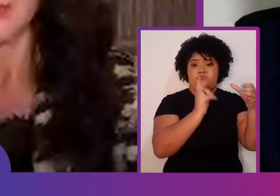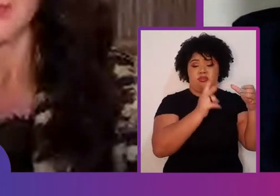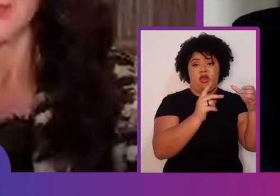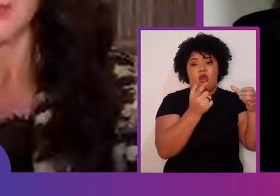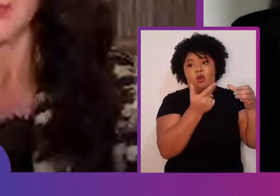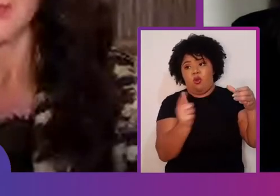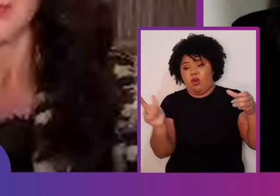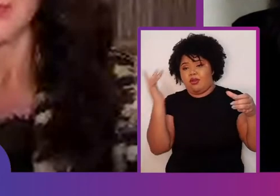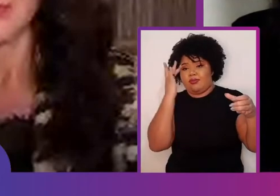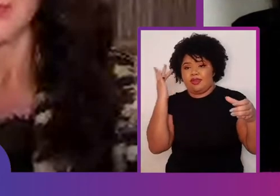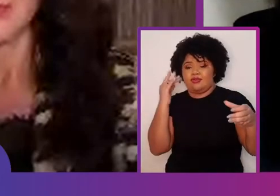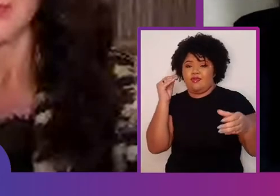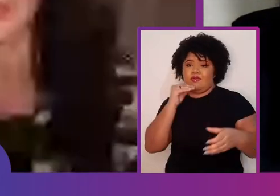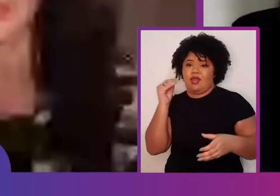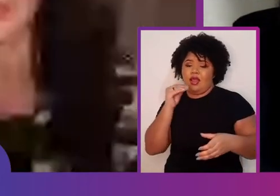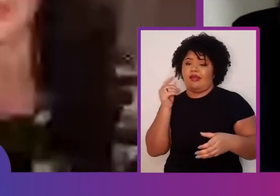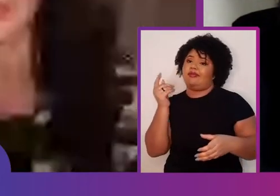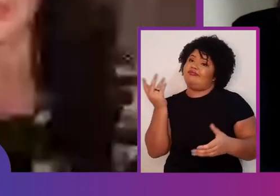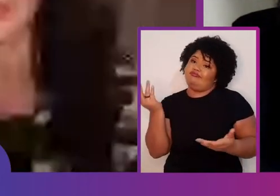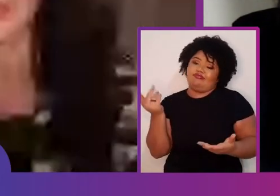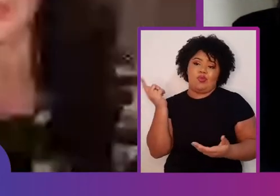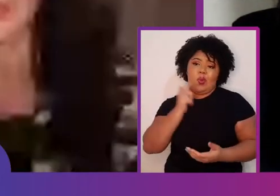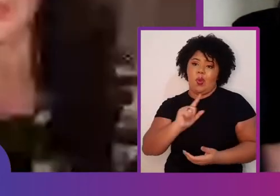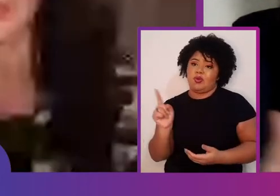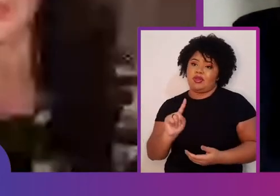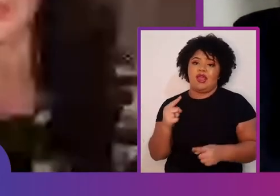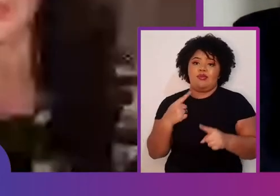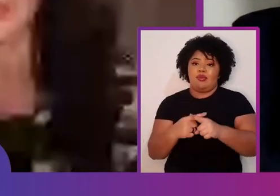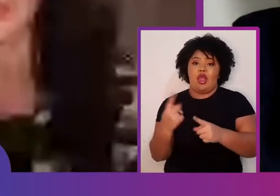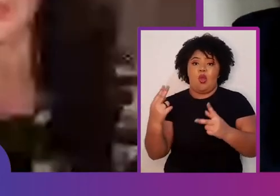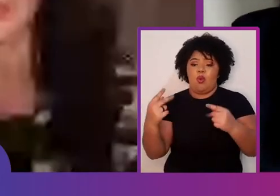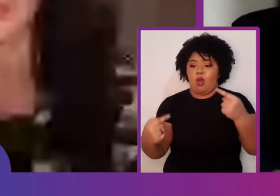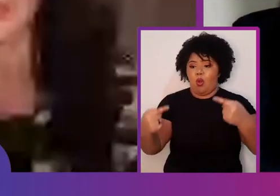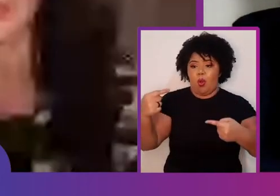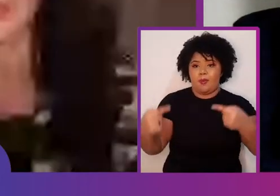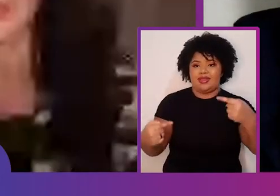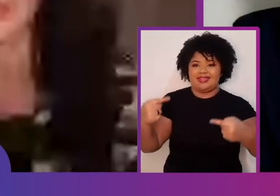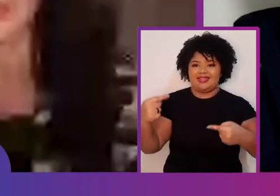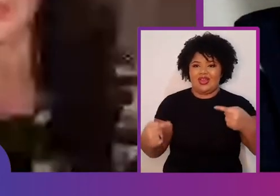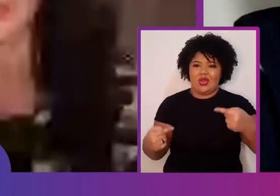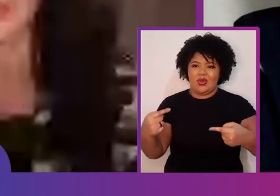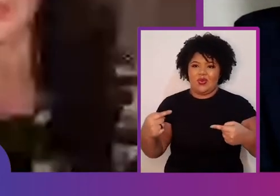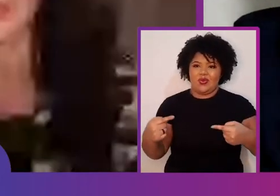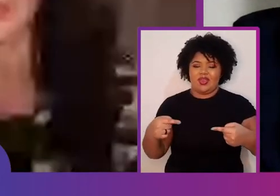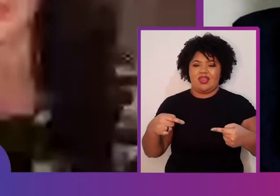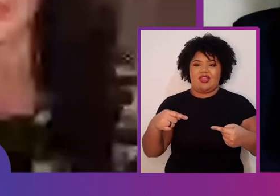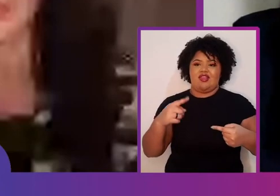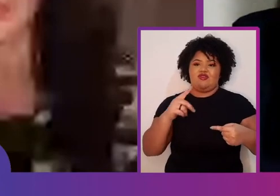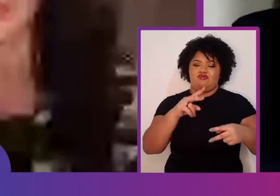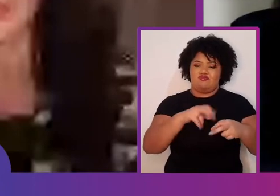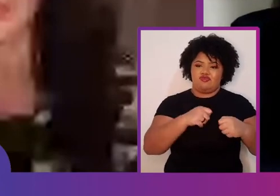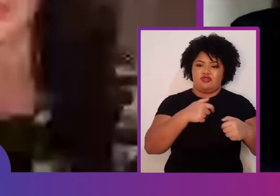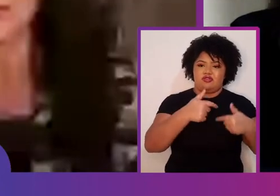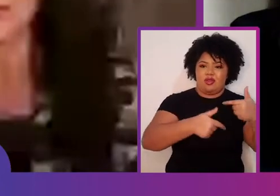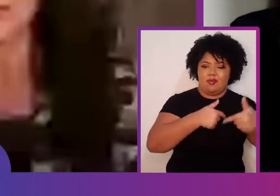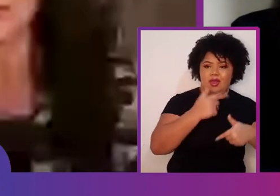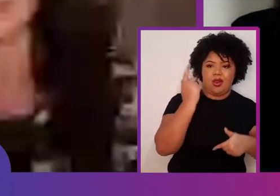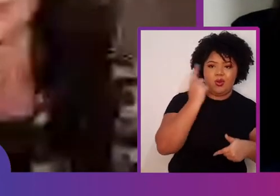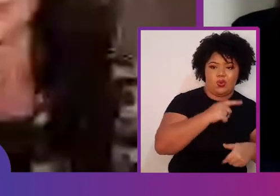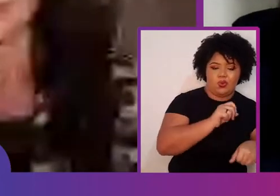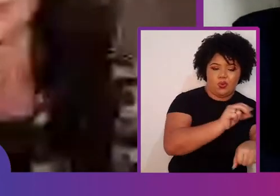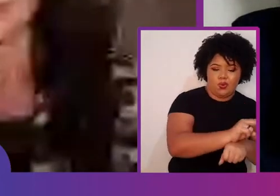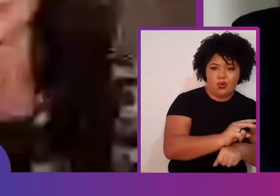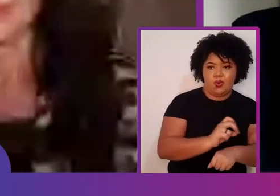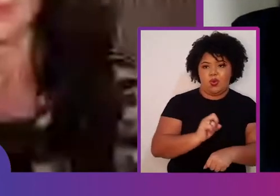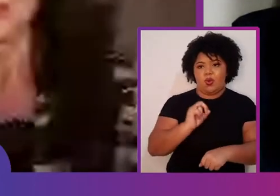pessoas vençam e outras não, porque é uma competição, certo? Uma competição por mercado, uma competição por serviço, uma competição por